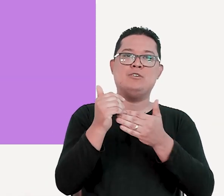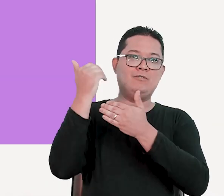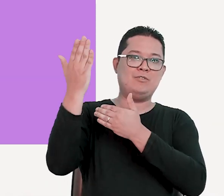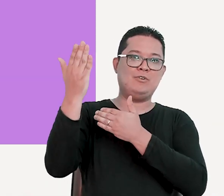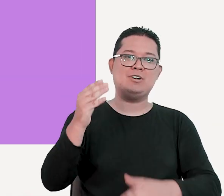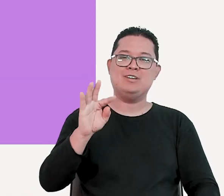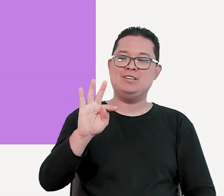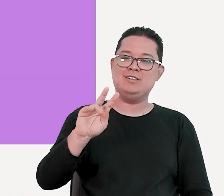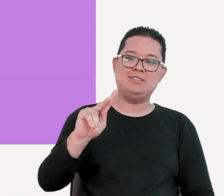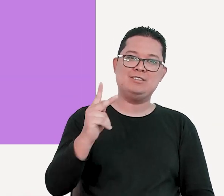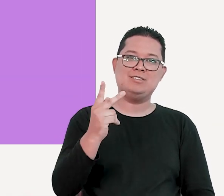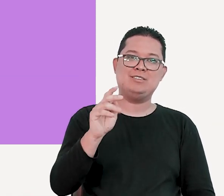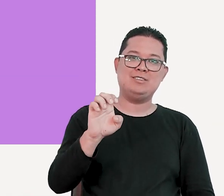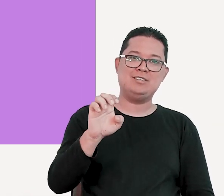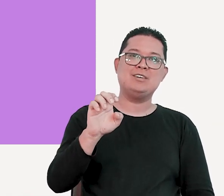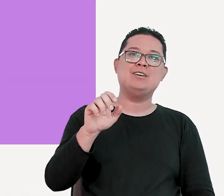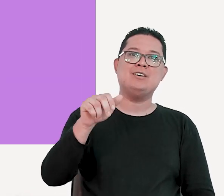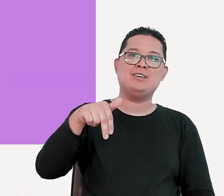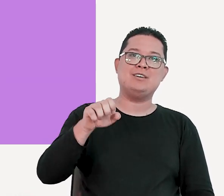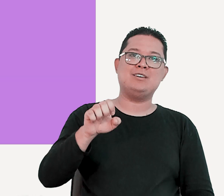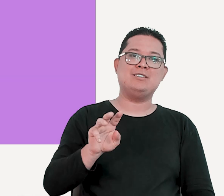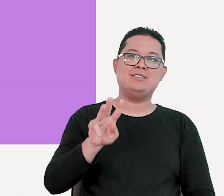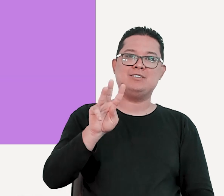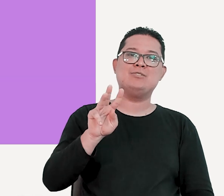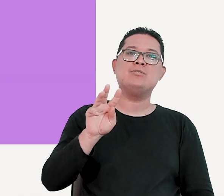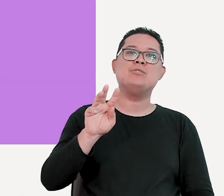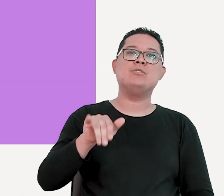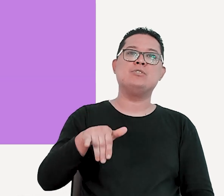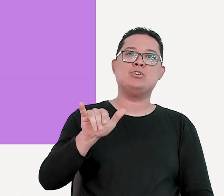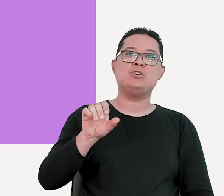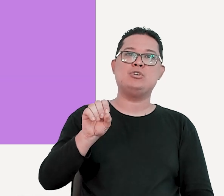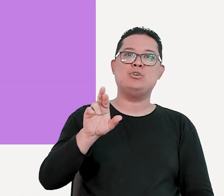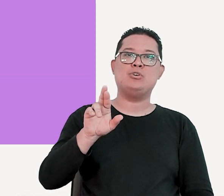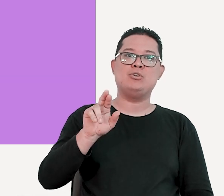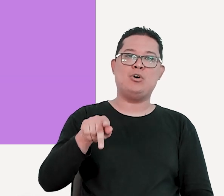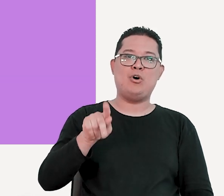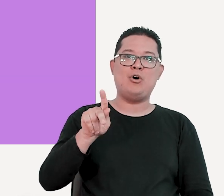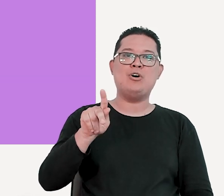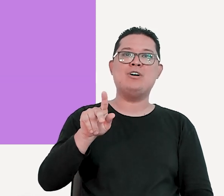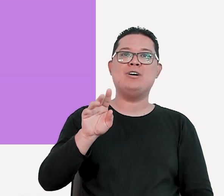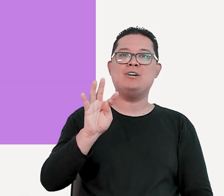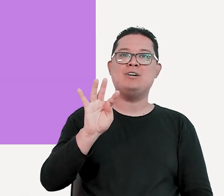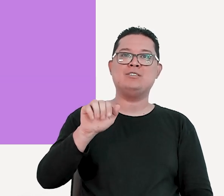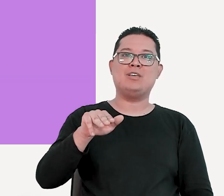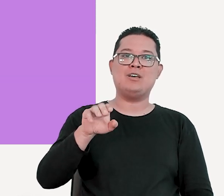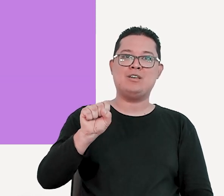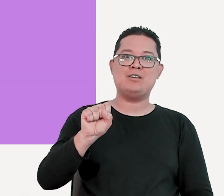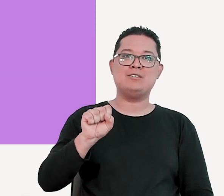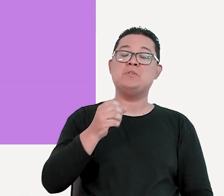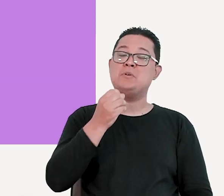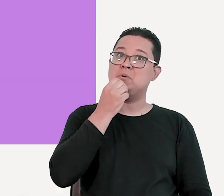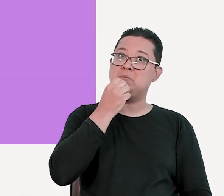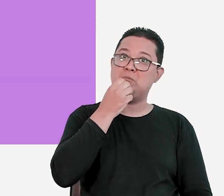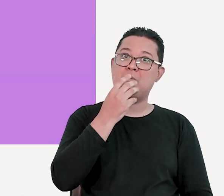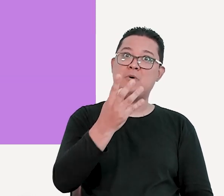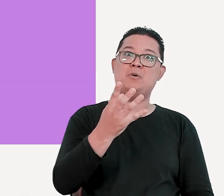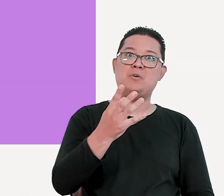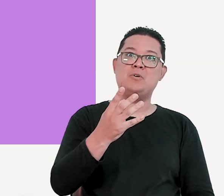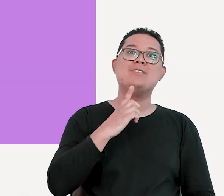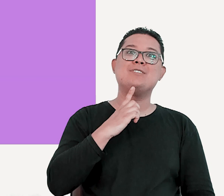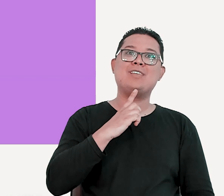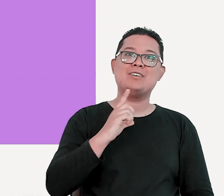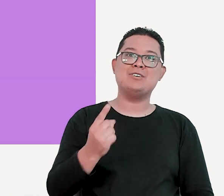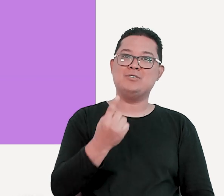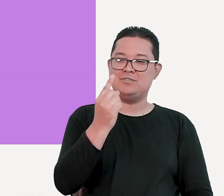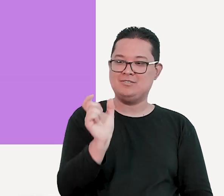inglês que eu acho que a cada semana, não, eu posso estar enganada, eles postam a história de alguma palavra. Então, é